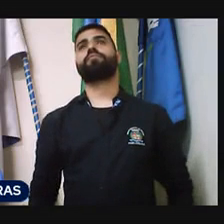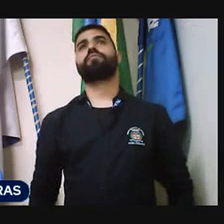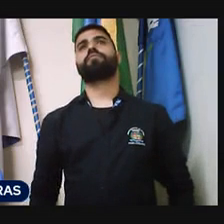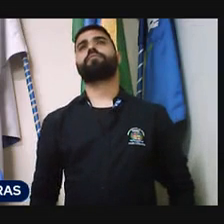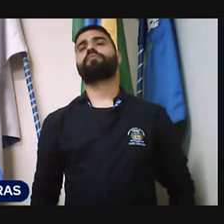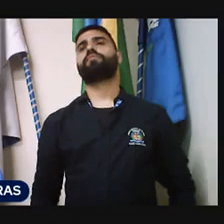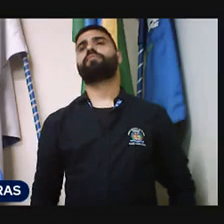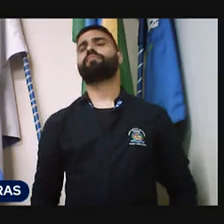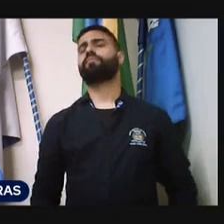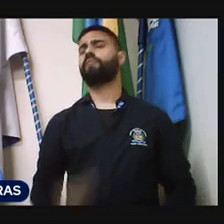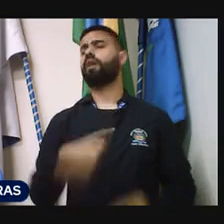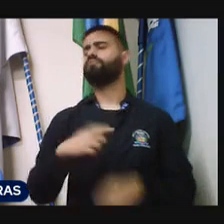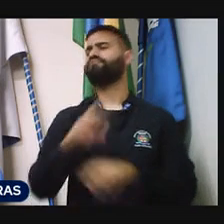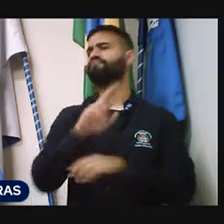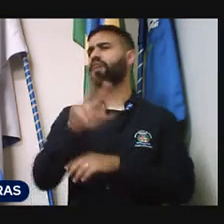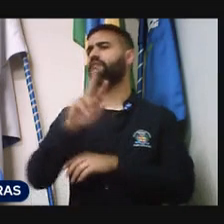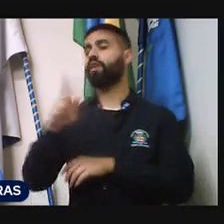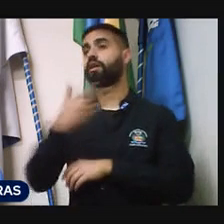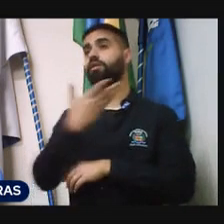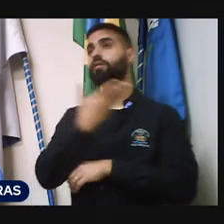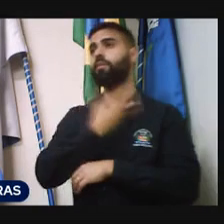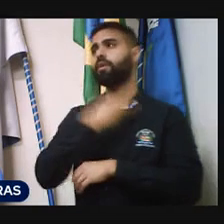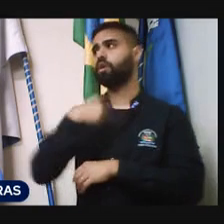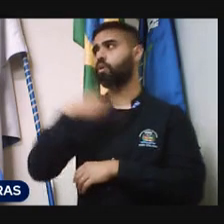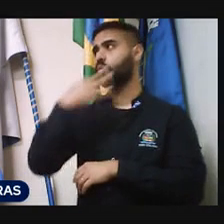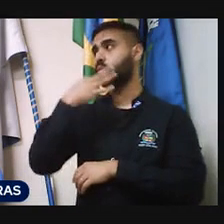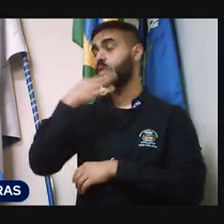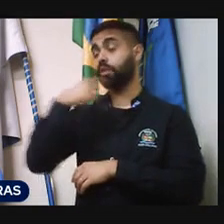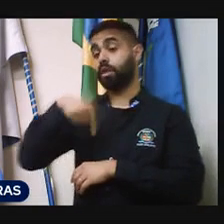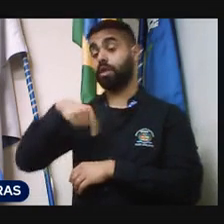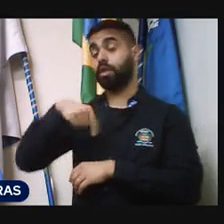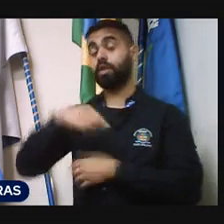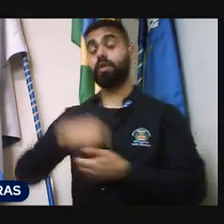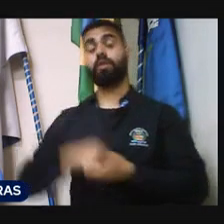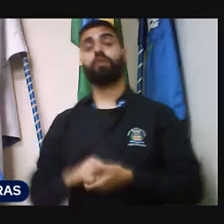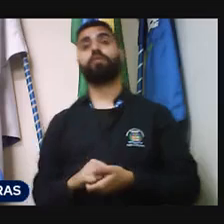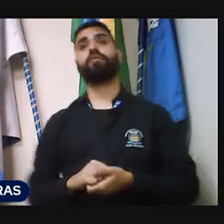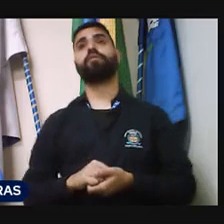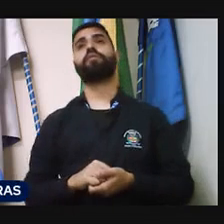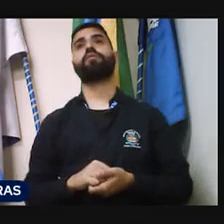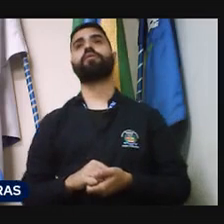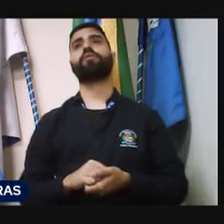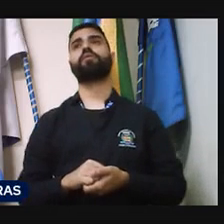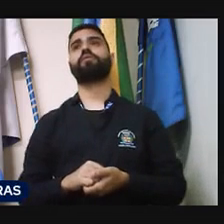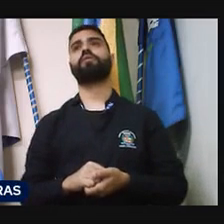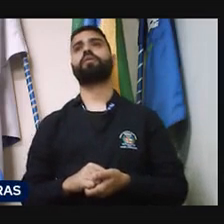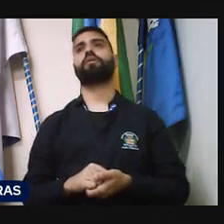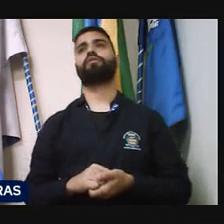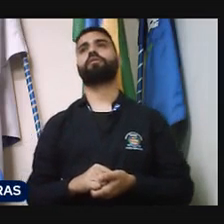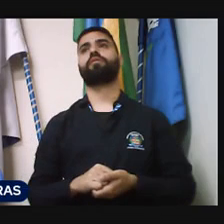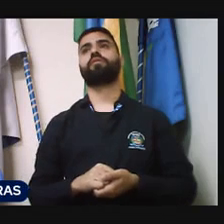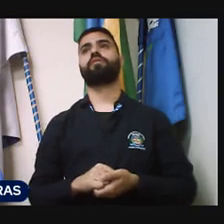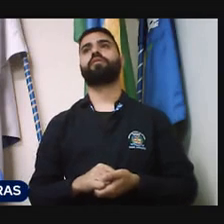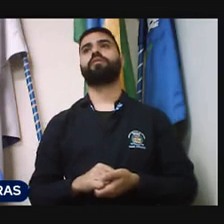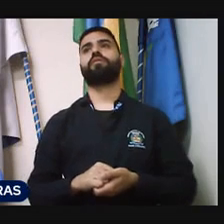em vários amigos Deus nesse aqui e muito